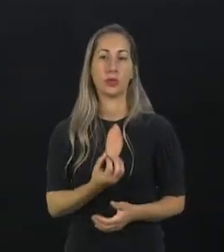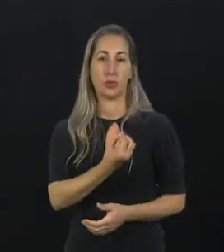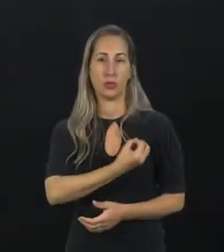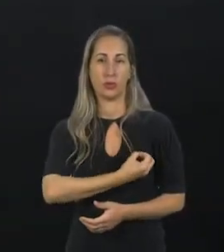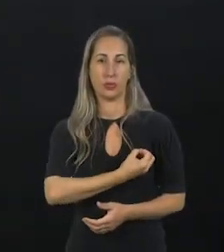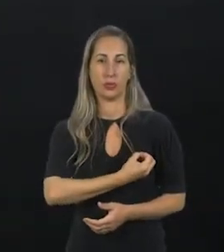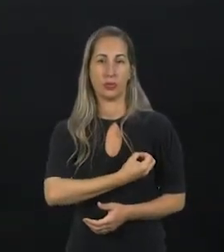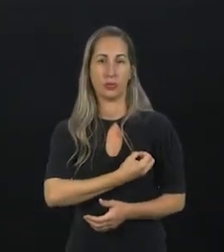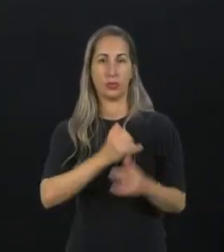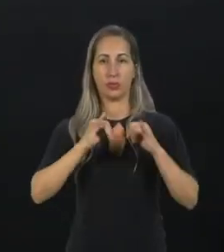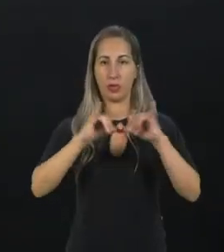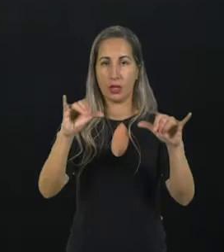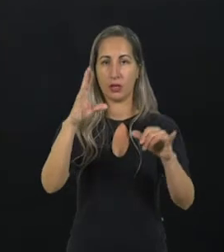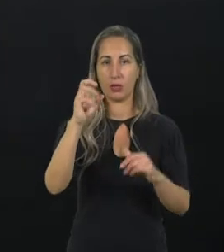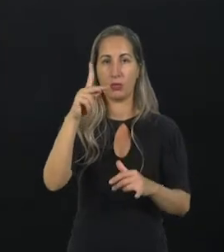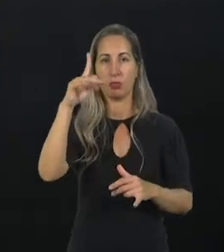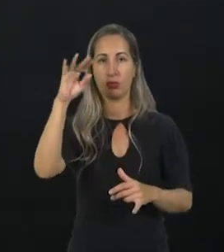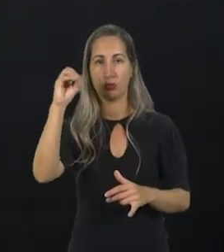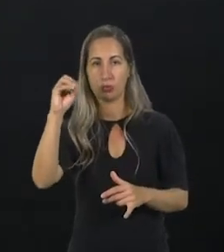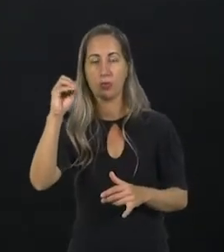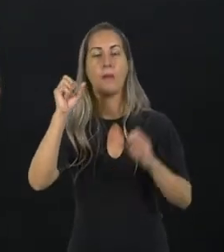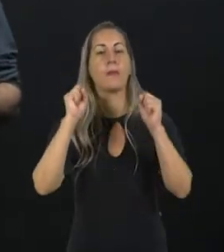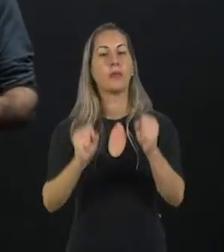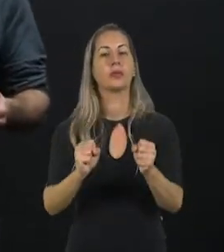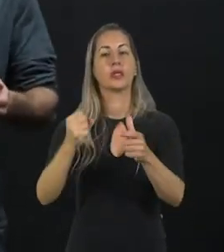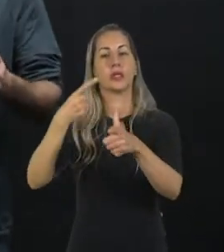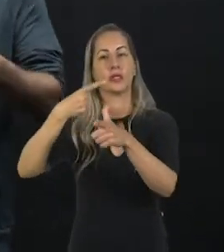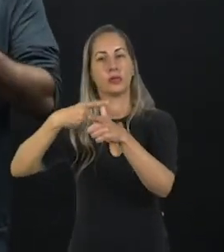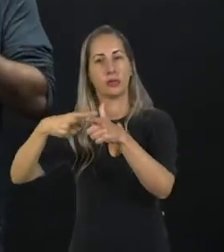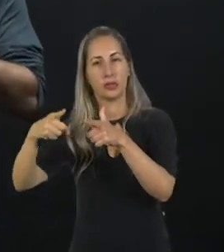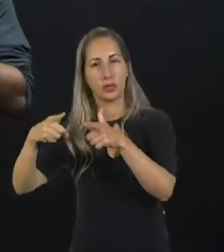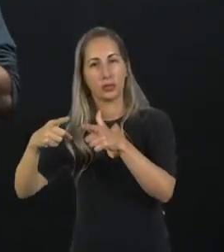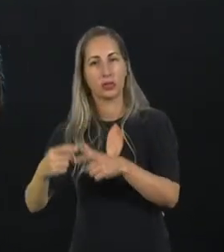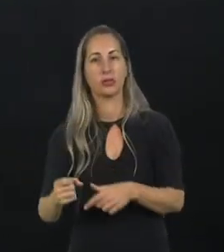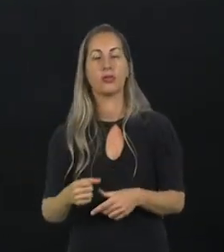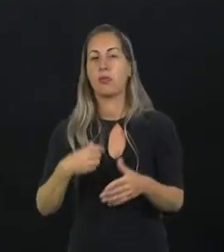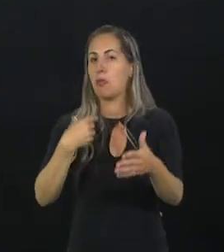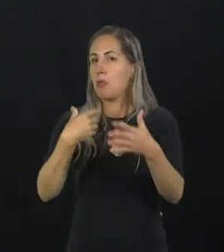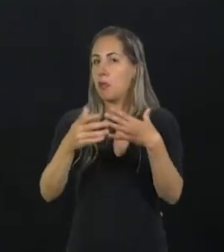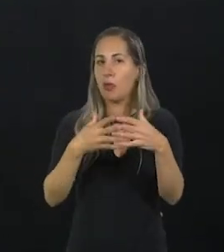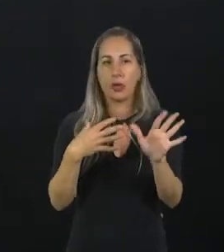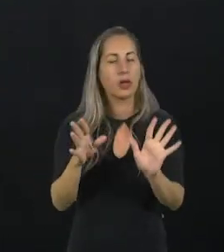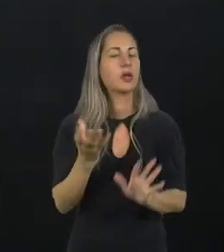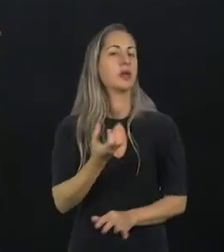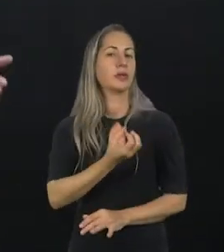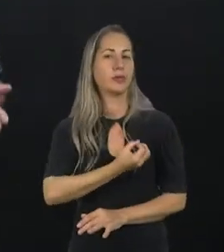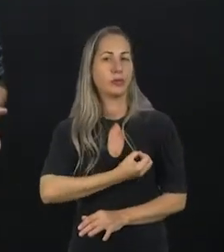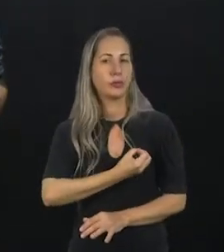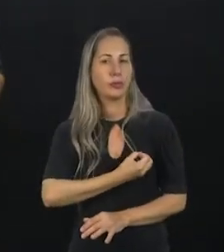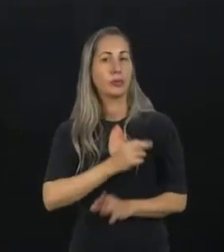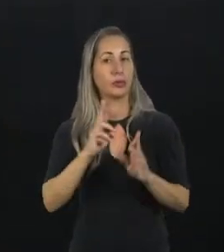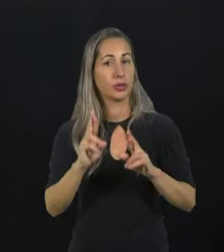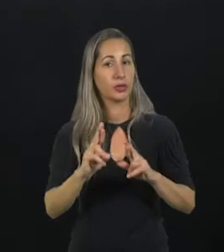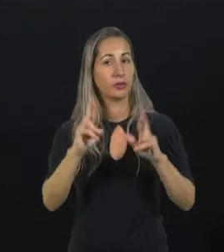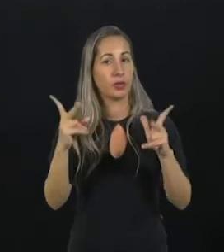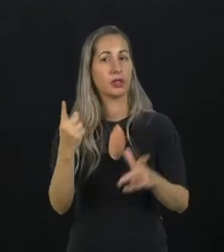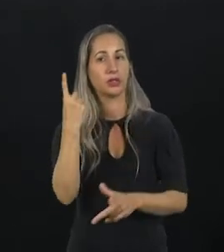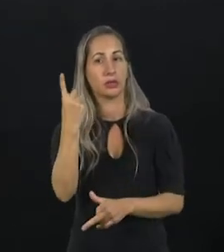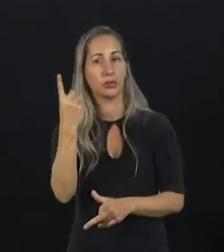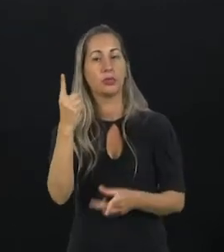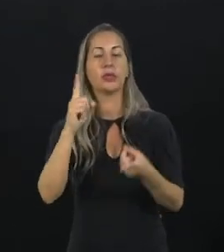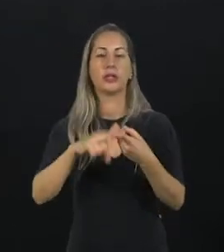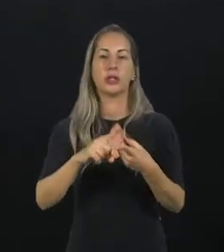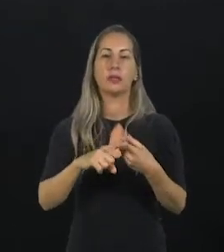número será dito composto quando ele puder ser dividido por qualquer um outro número diferente de 1 e